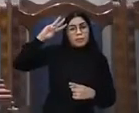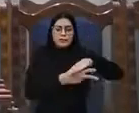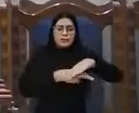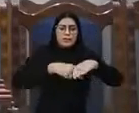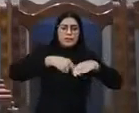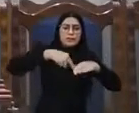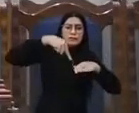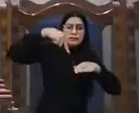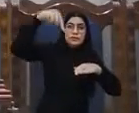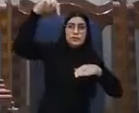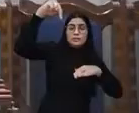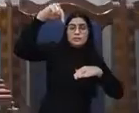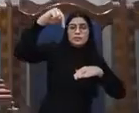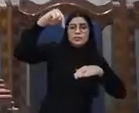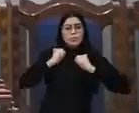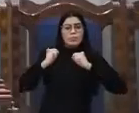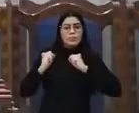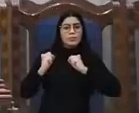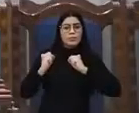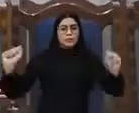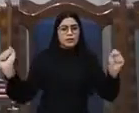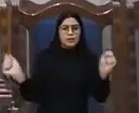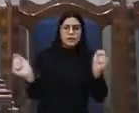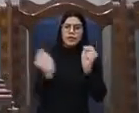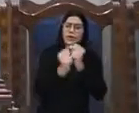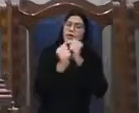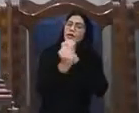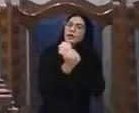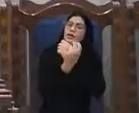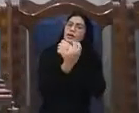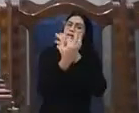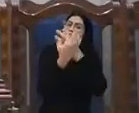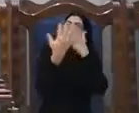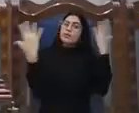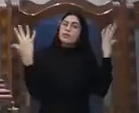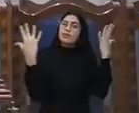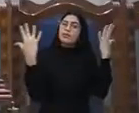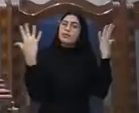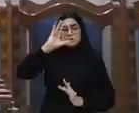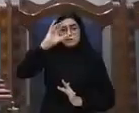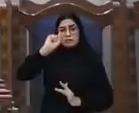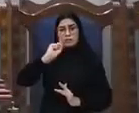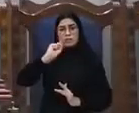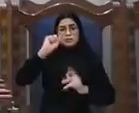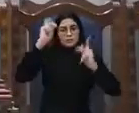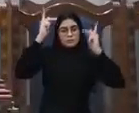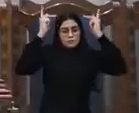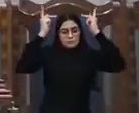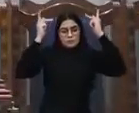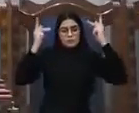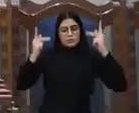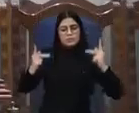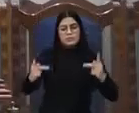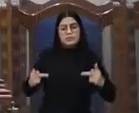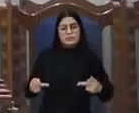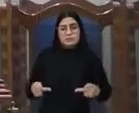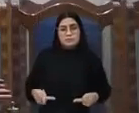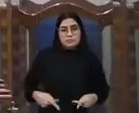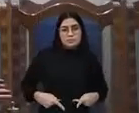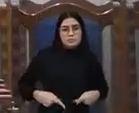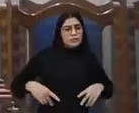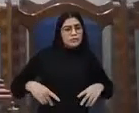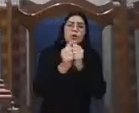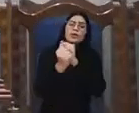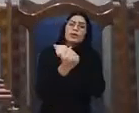com poder, glória, Ele é o Salvador da humanidade. Oh, glória seja dada